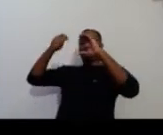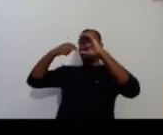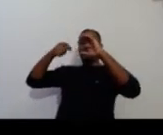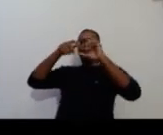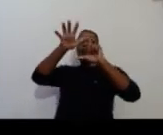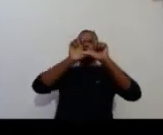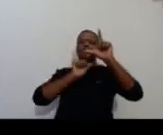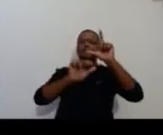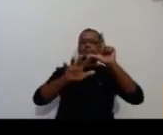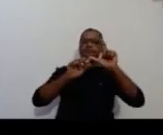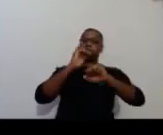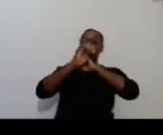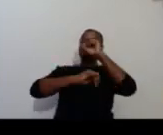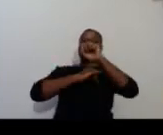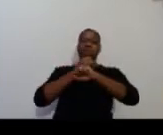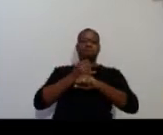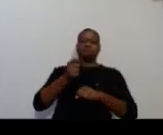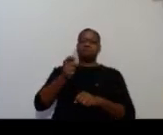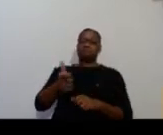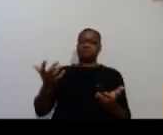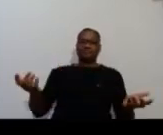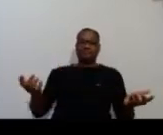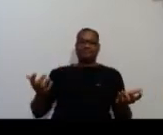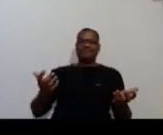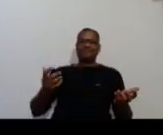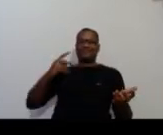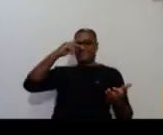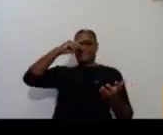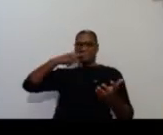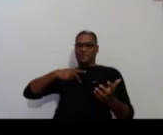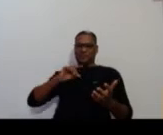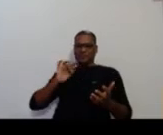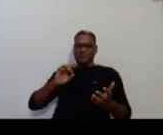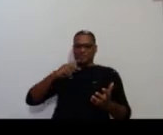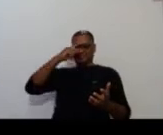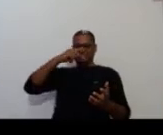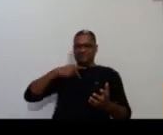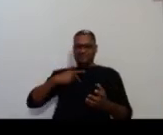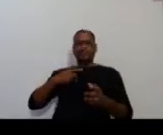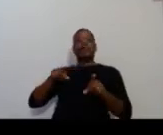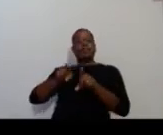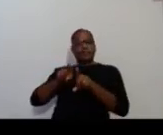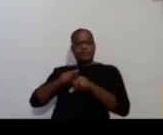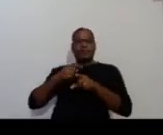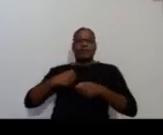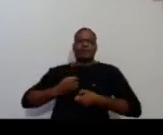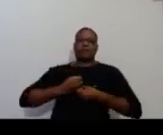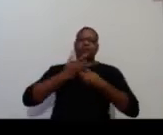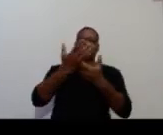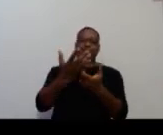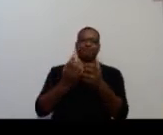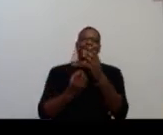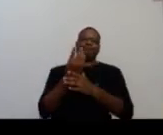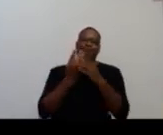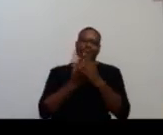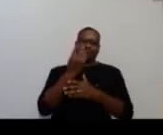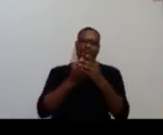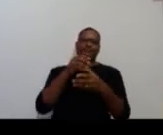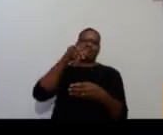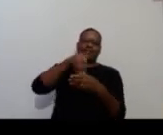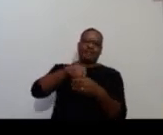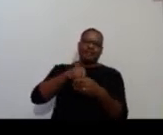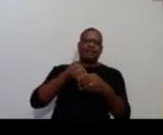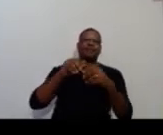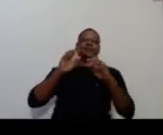consumindo, ele começa a produzir conhecimento através das redes e começa a compartilhar com outras pessoas o que ele aprendeu. Então, perceba que